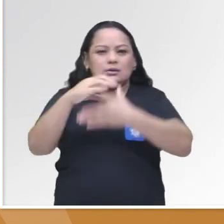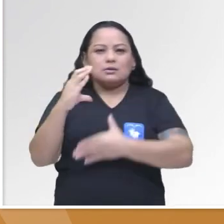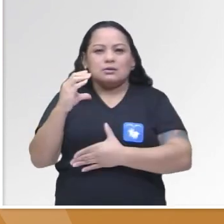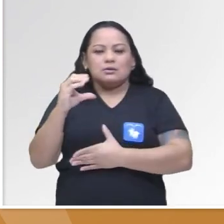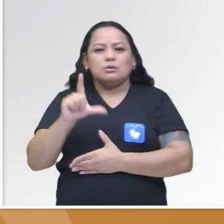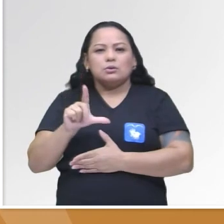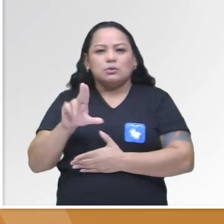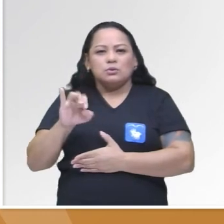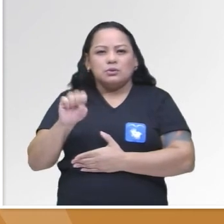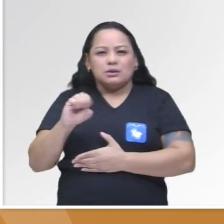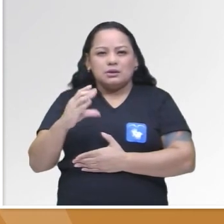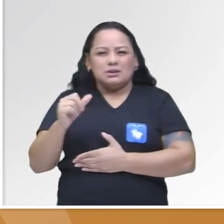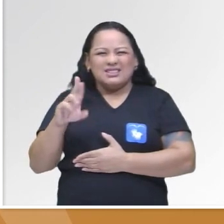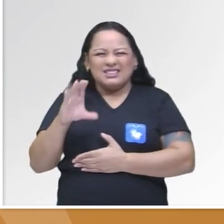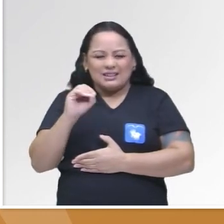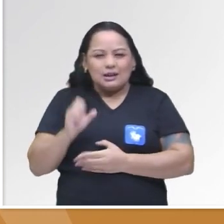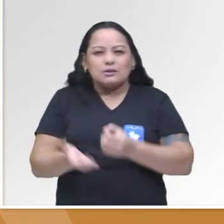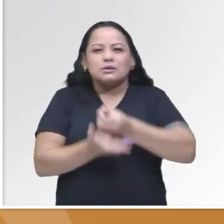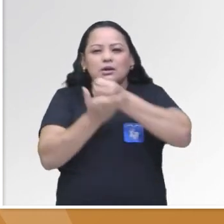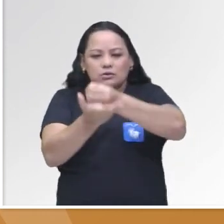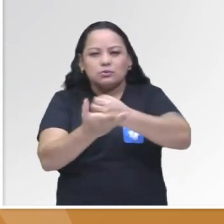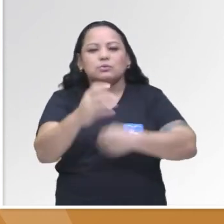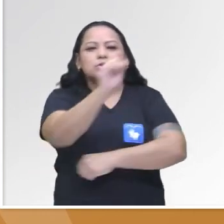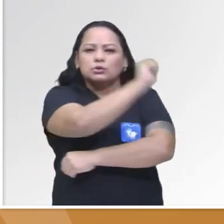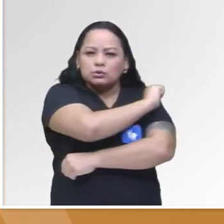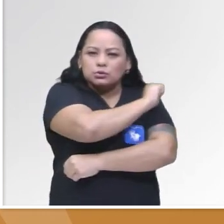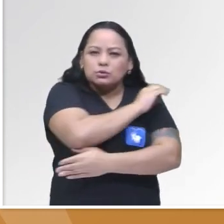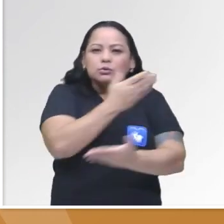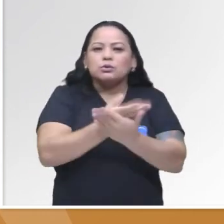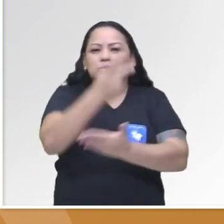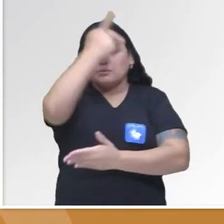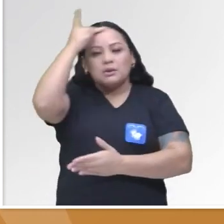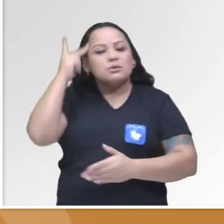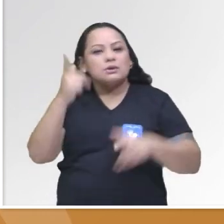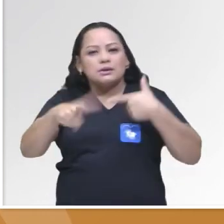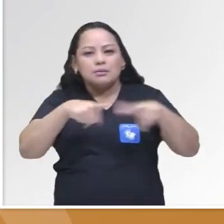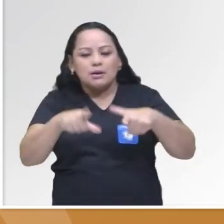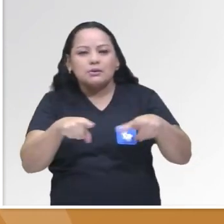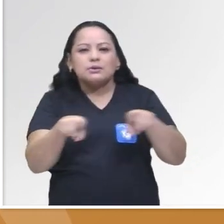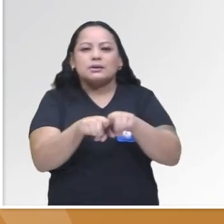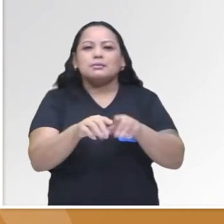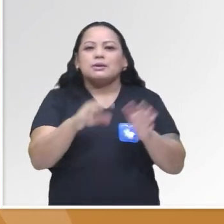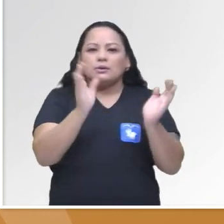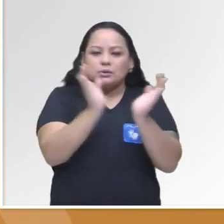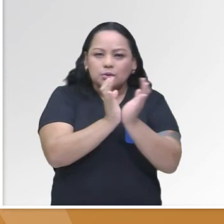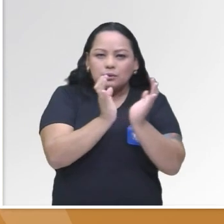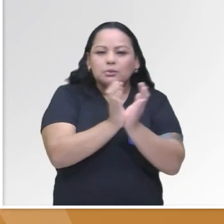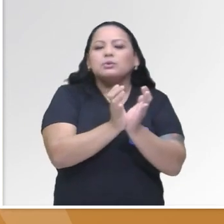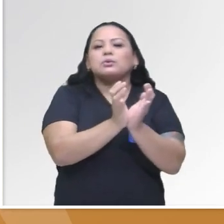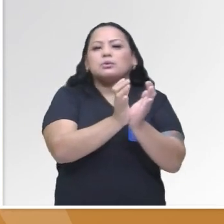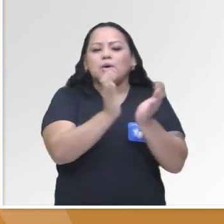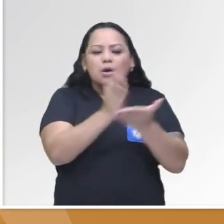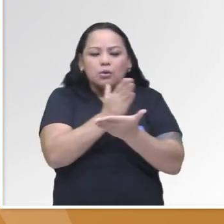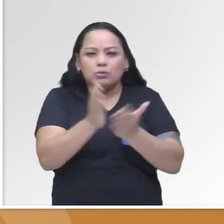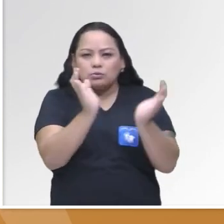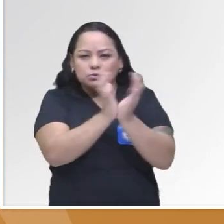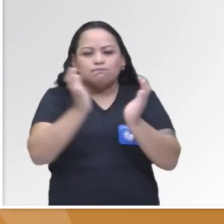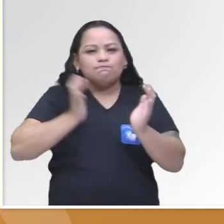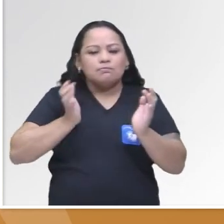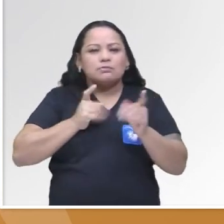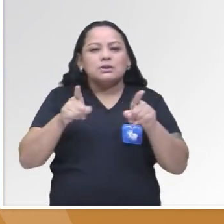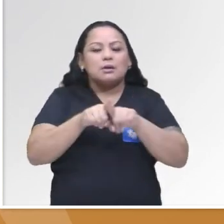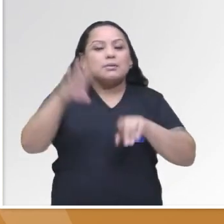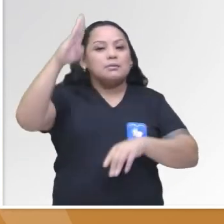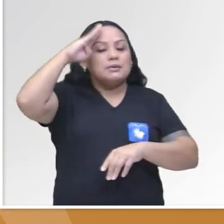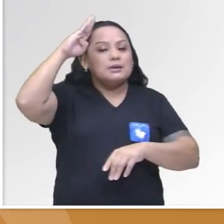Prestes, recebeu apoio de estudantes, operários, parte da classe média e militares de baixa